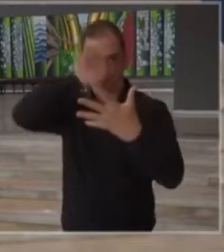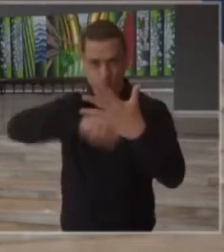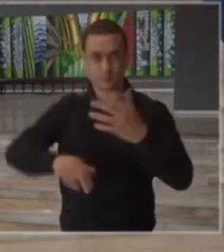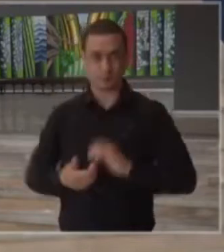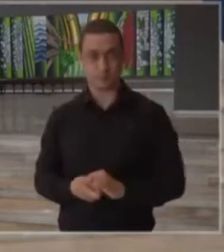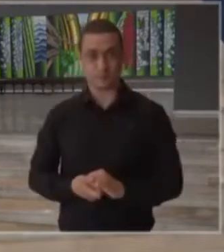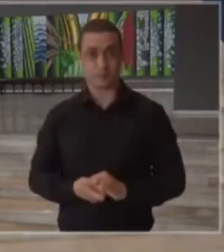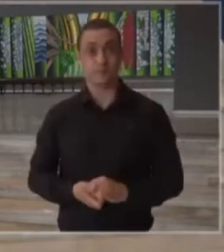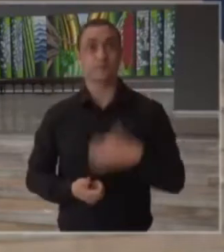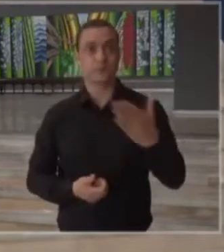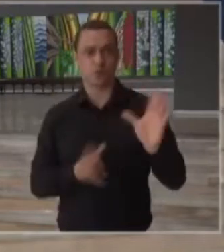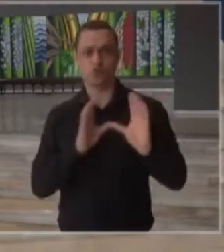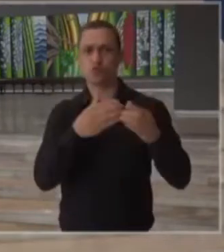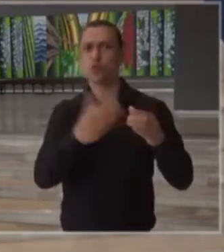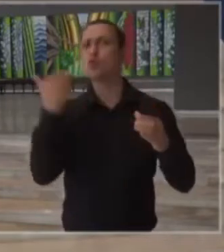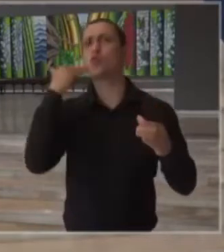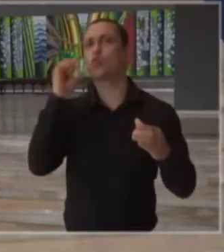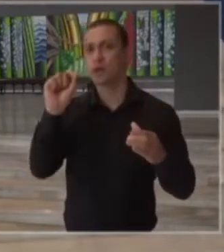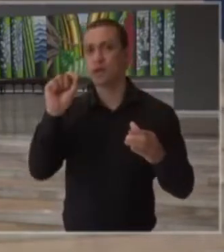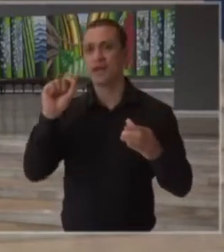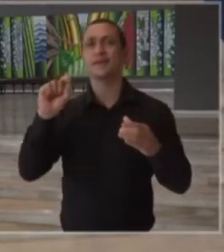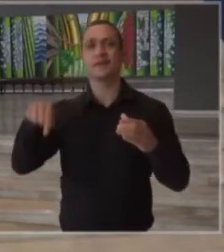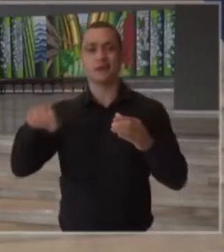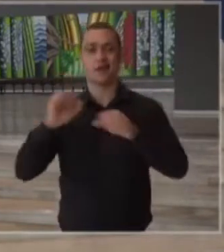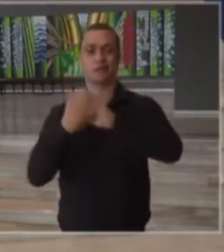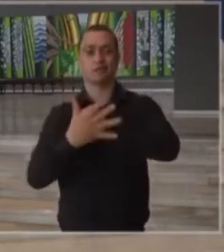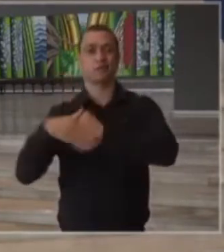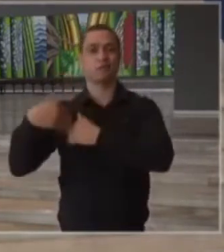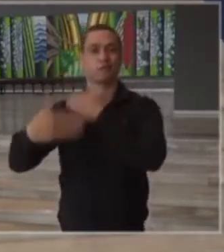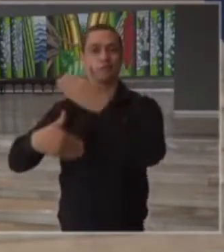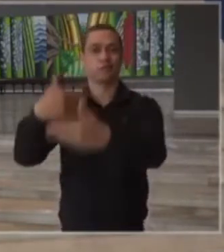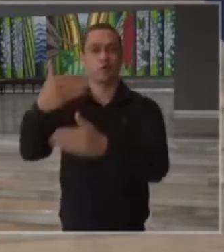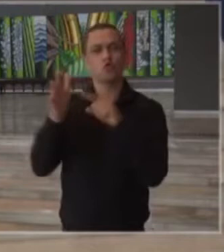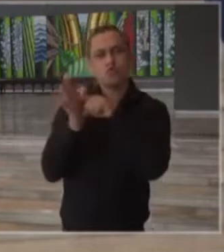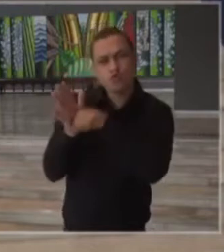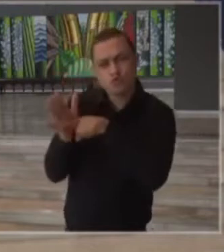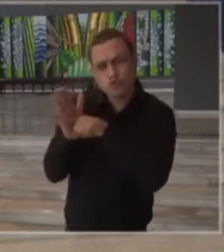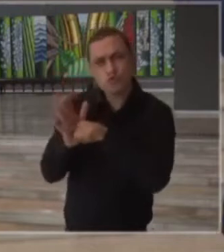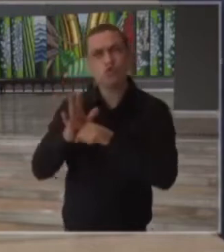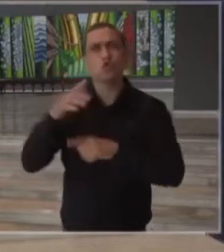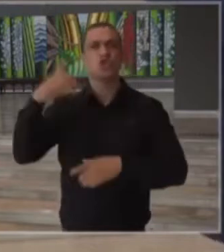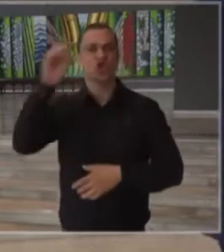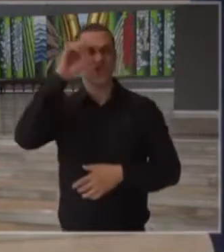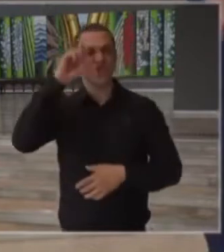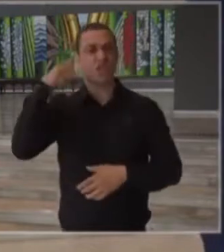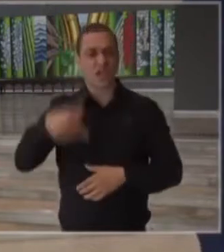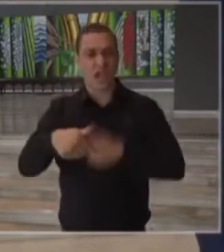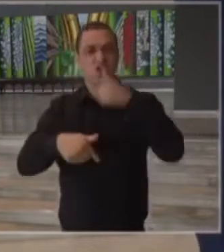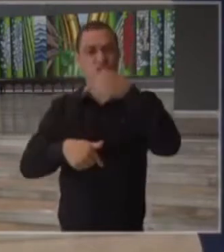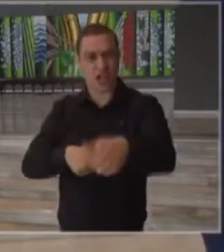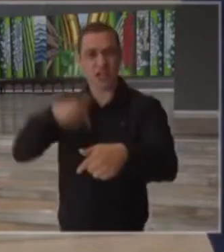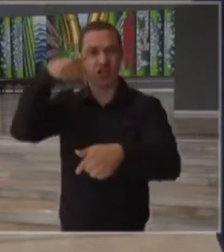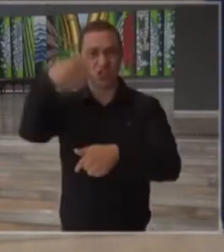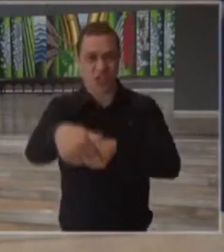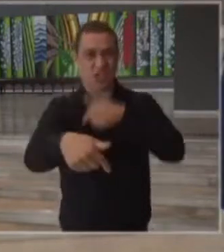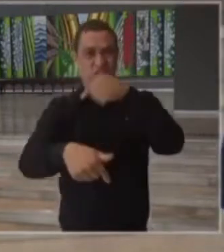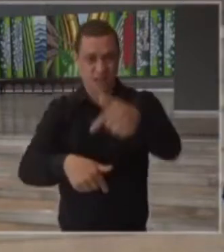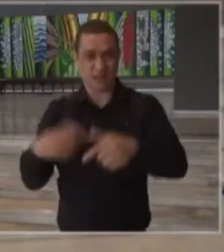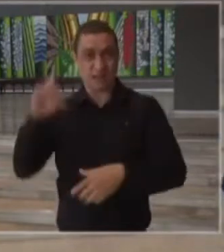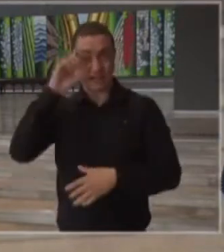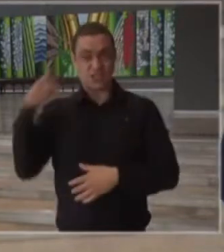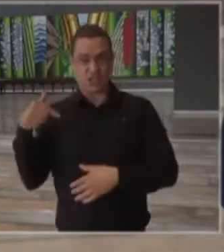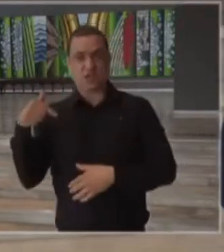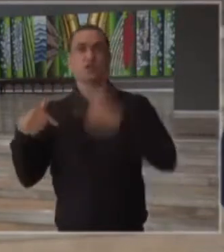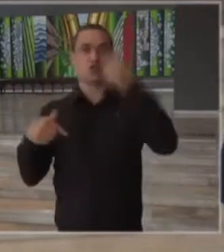O comitê entendeu que a evolução da pandemia, analisada a cada 7 dias, traz uma